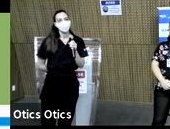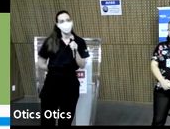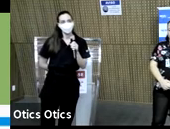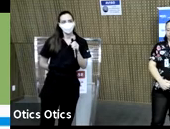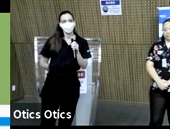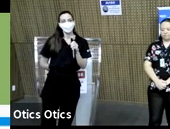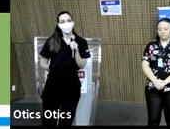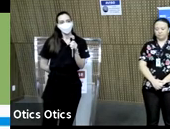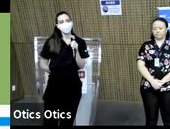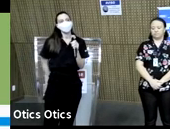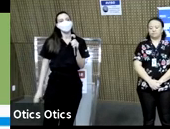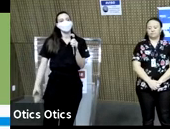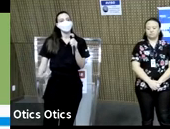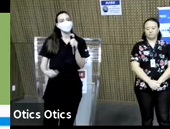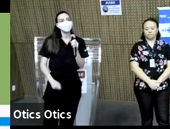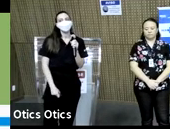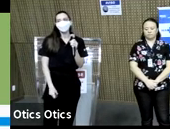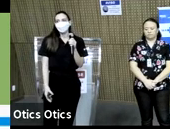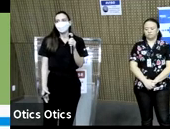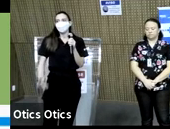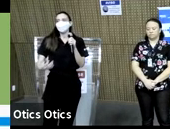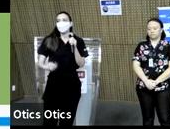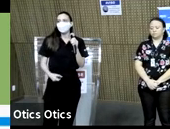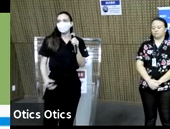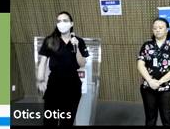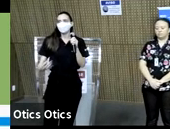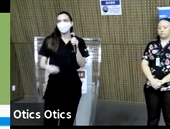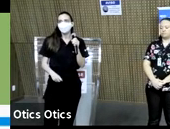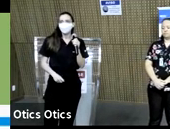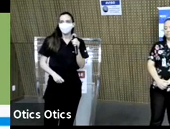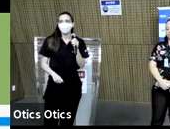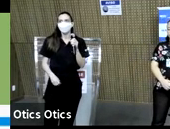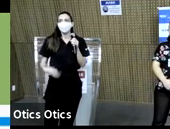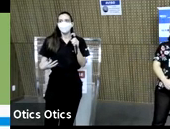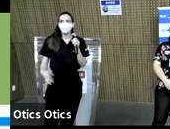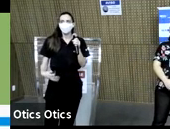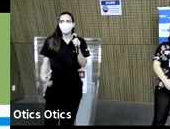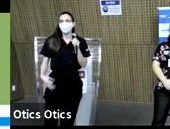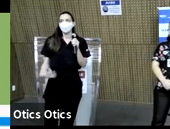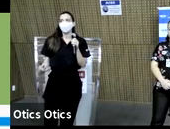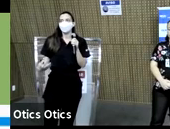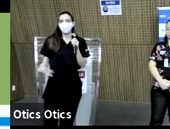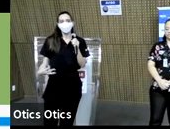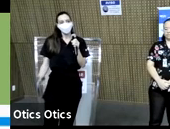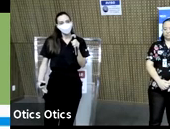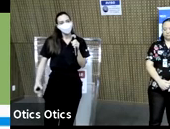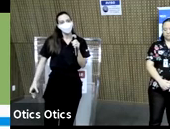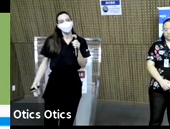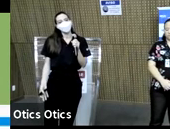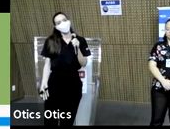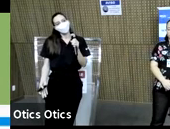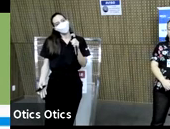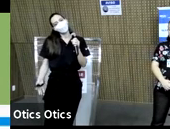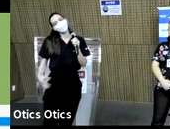um pediatra. Então, a gente está tentando ainda retomar, trazer essa população para o atendimento do médico